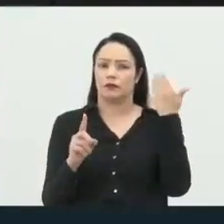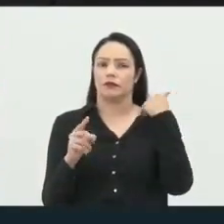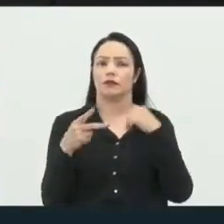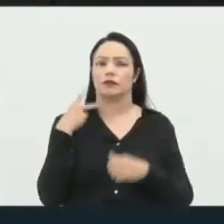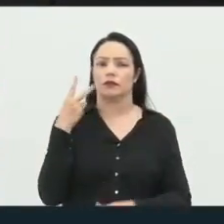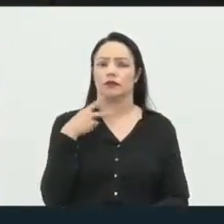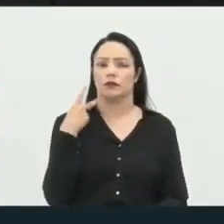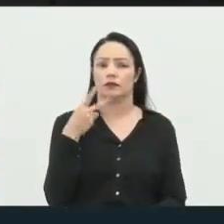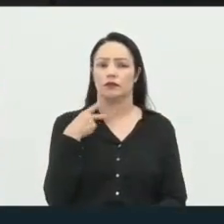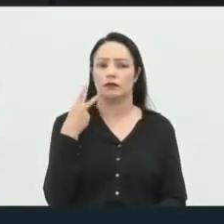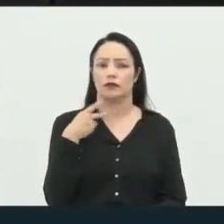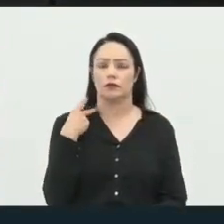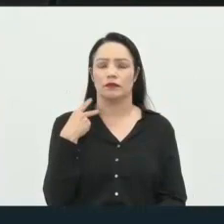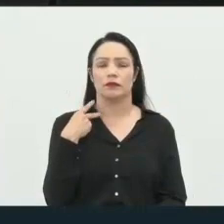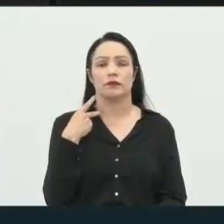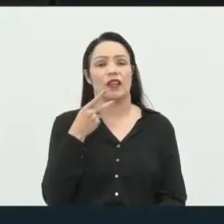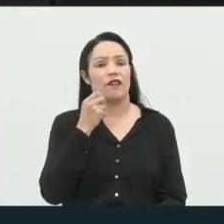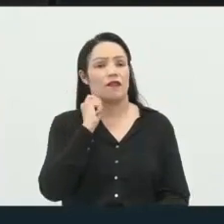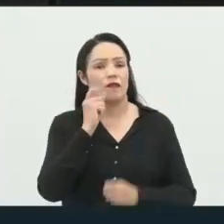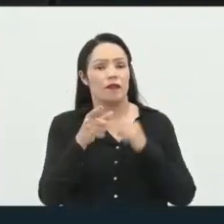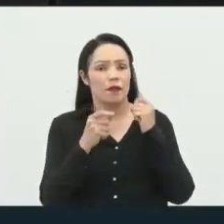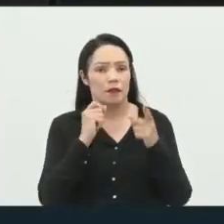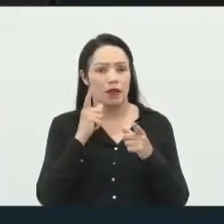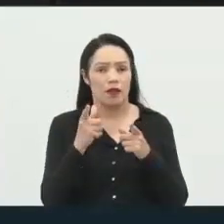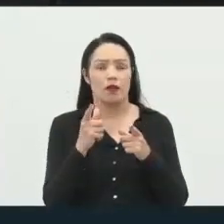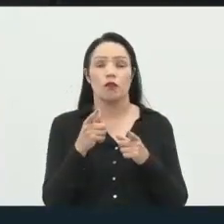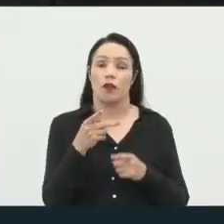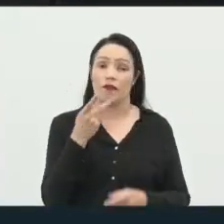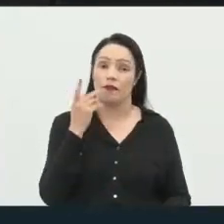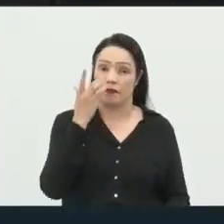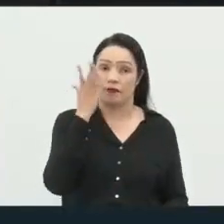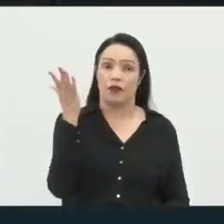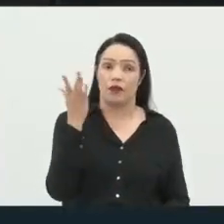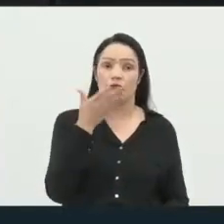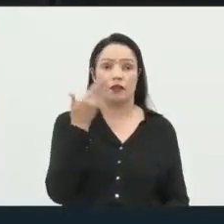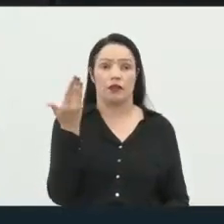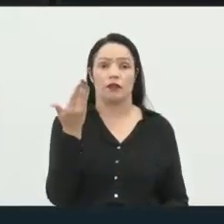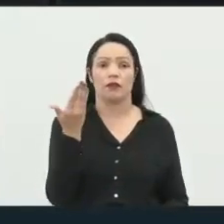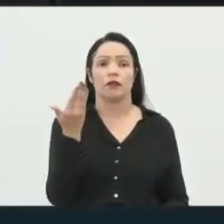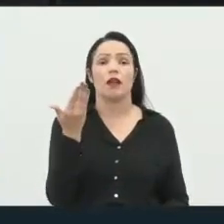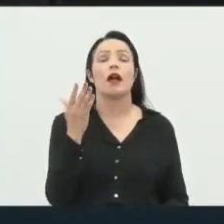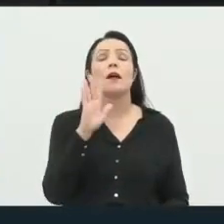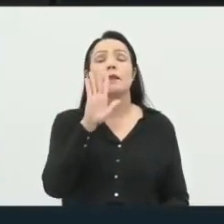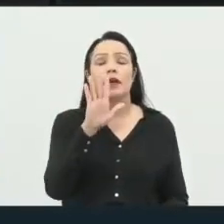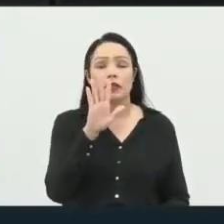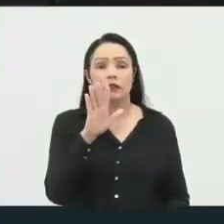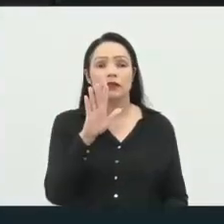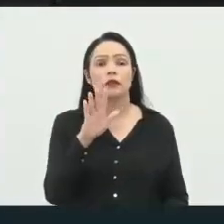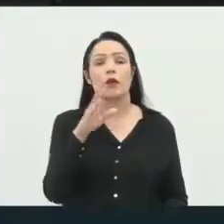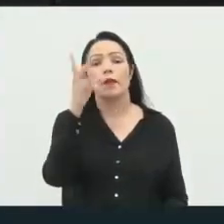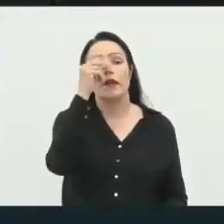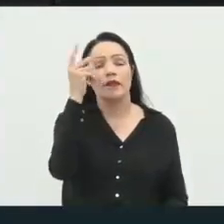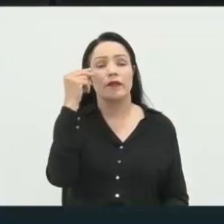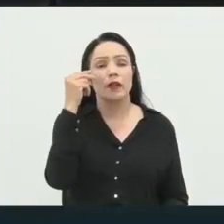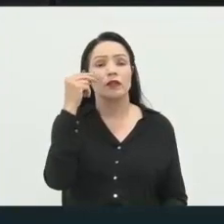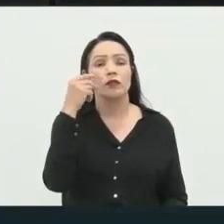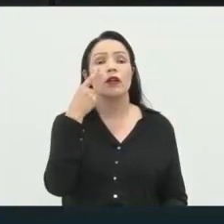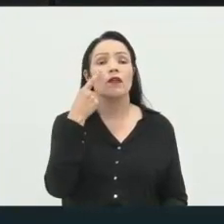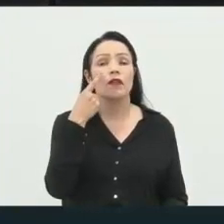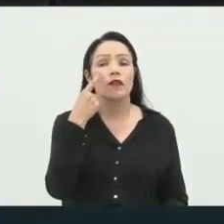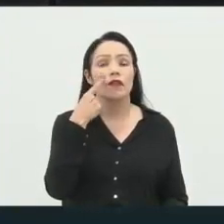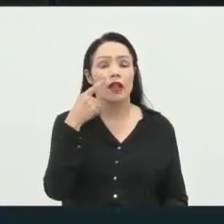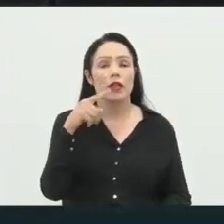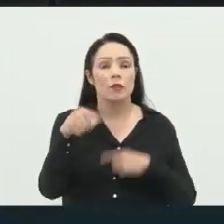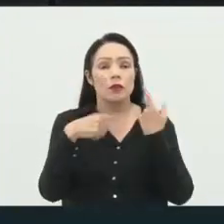Criticar é muito fácil eu quero ver o prefeito Gucci cumpriu porque ele o que ele falou lá atrás de valorizar